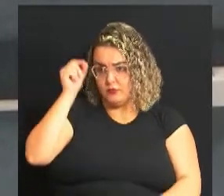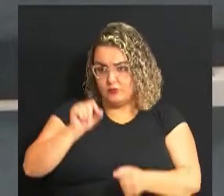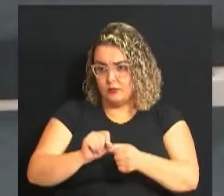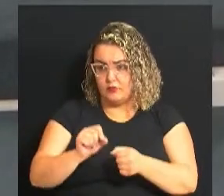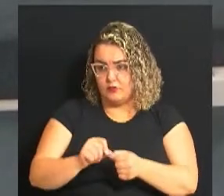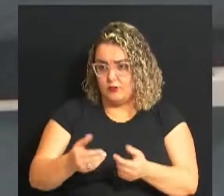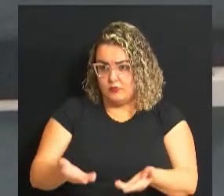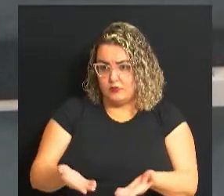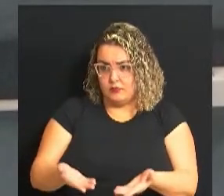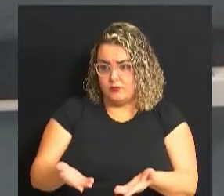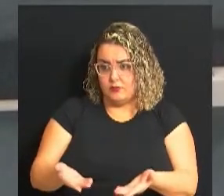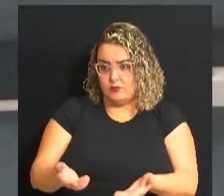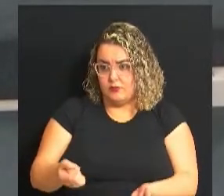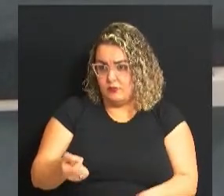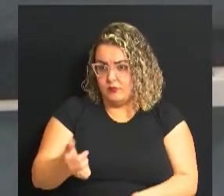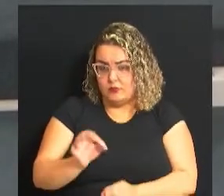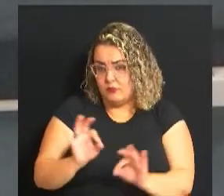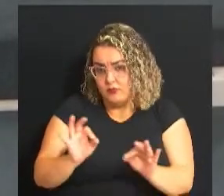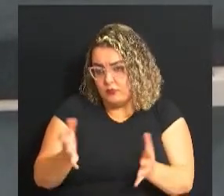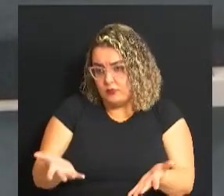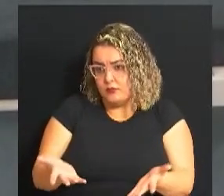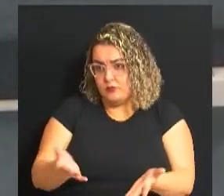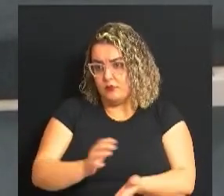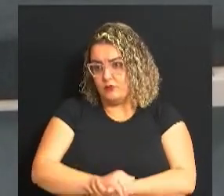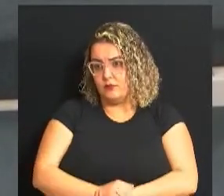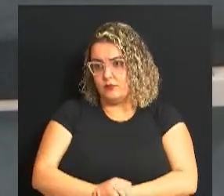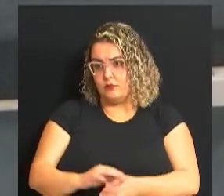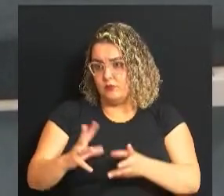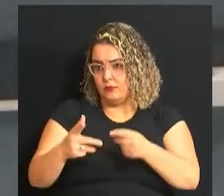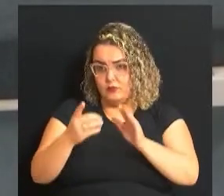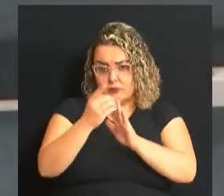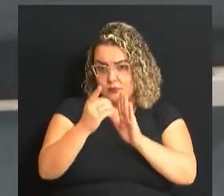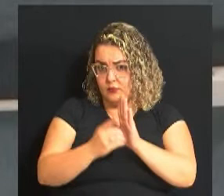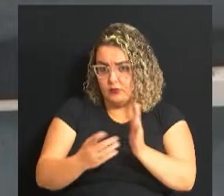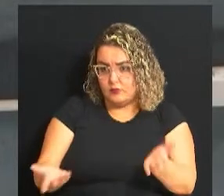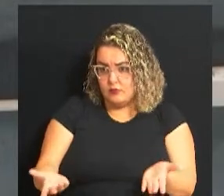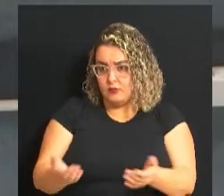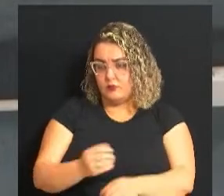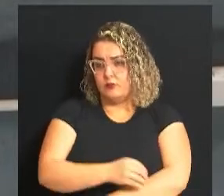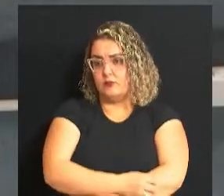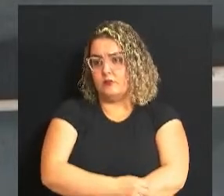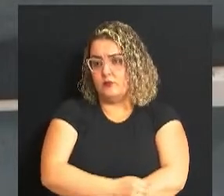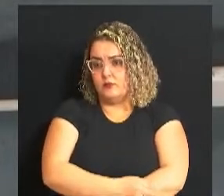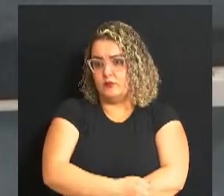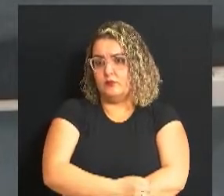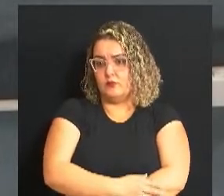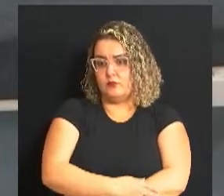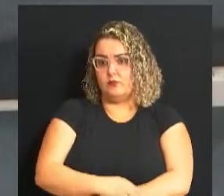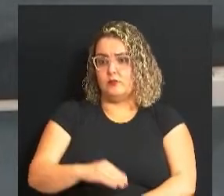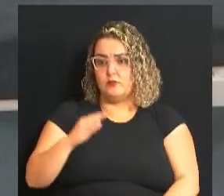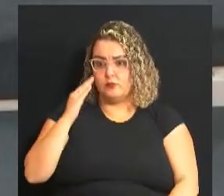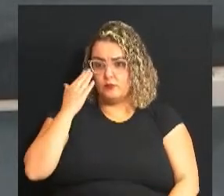absolutamente, assim, não tem quase nada. Vai ficar tudo para o decreto. Então, pelo que eu entendi,